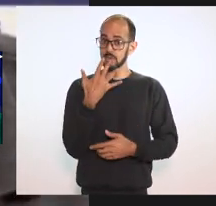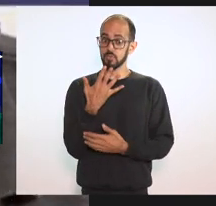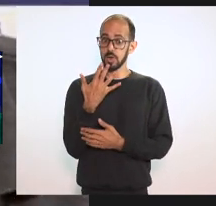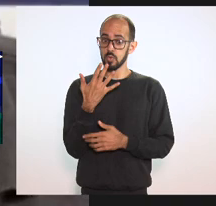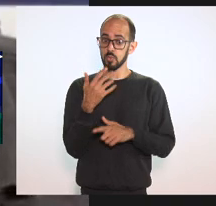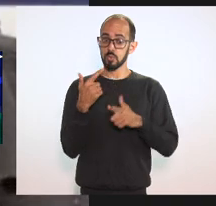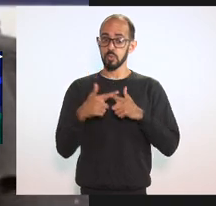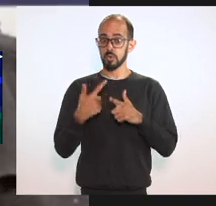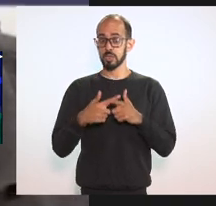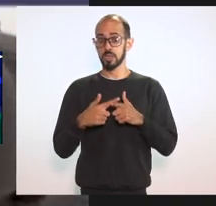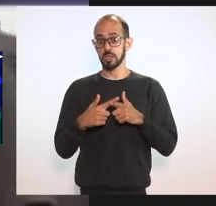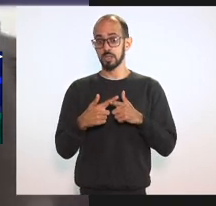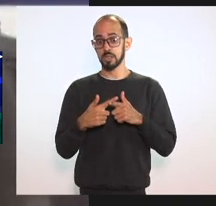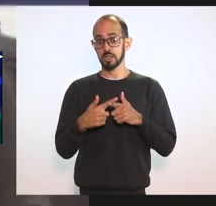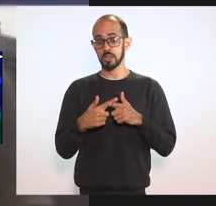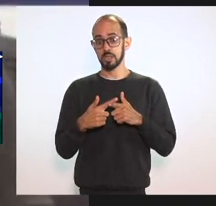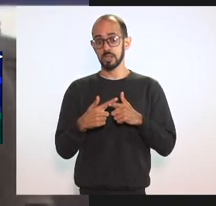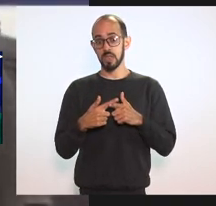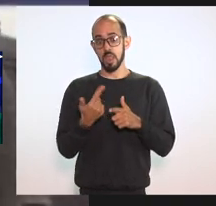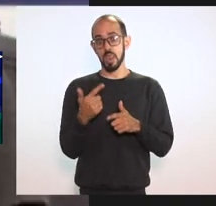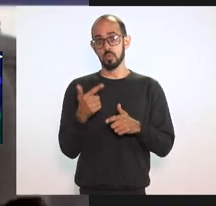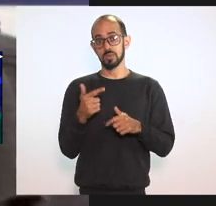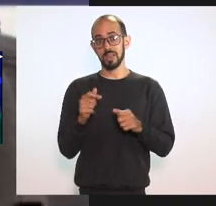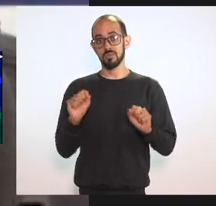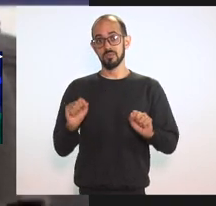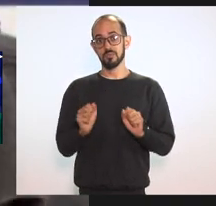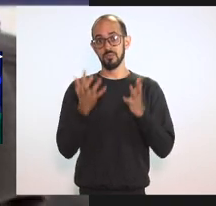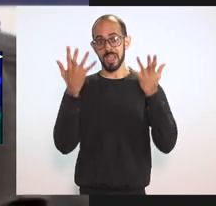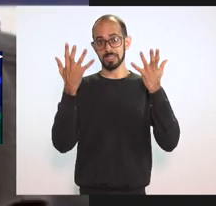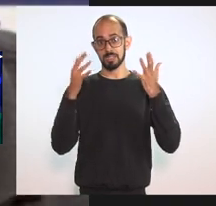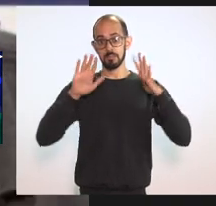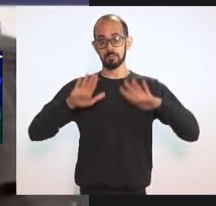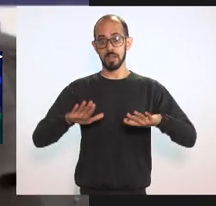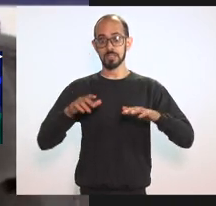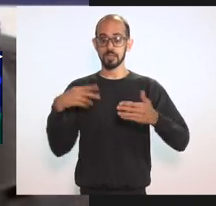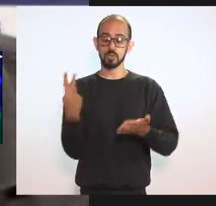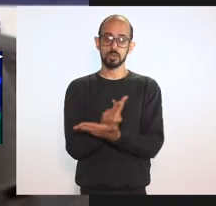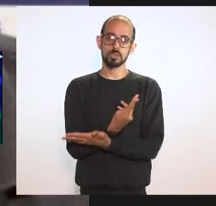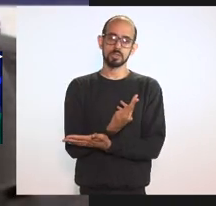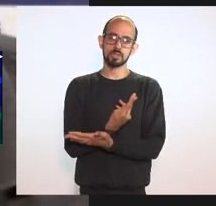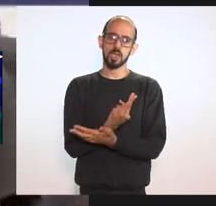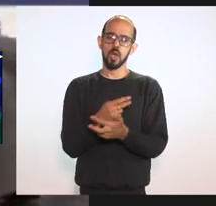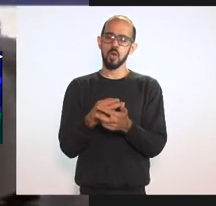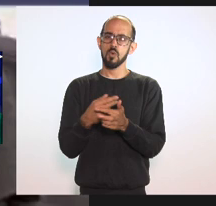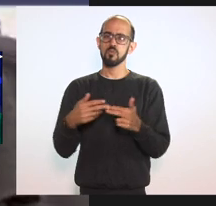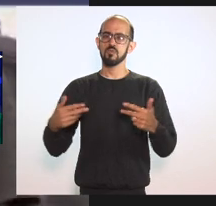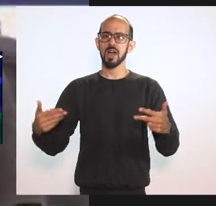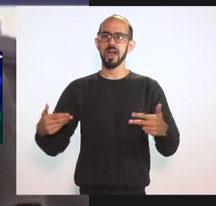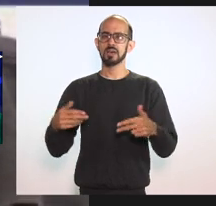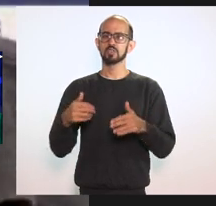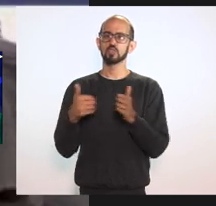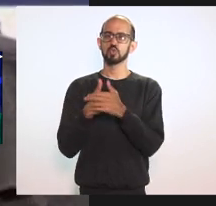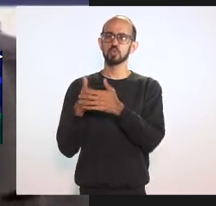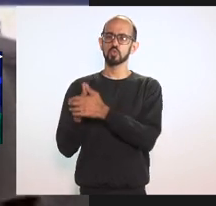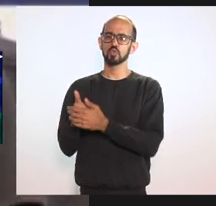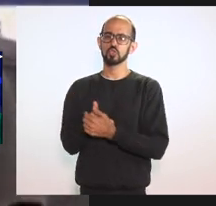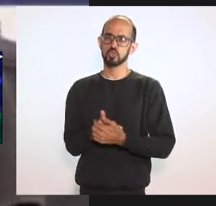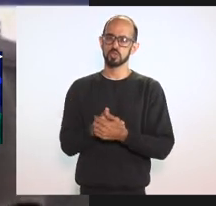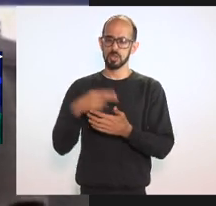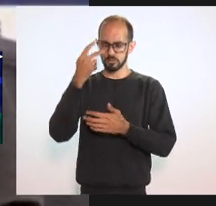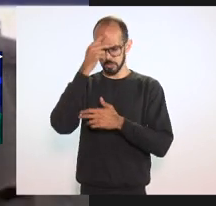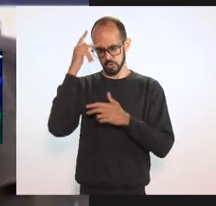não teve o as festas de carnaval mas teve muitas grande e gente e as pessoas saíram de suas 10